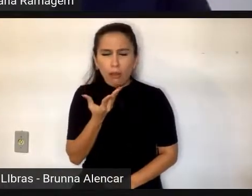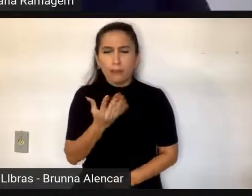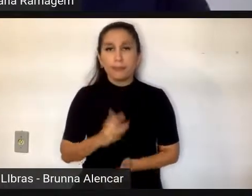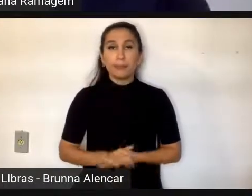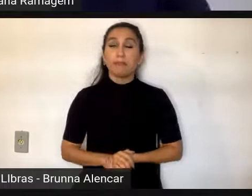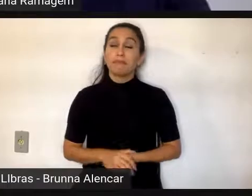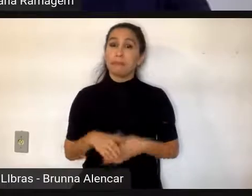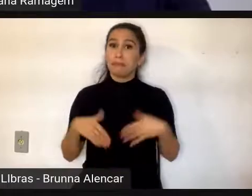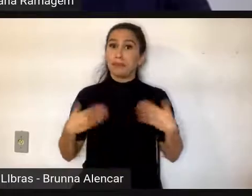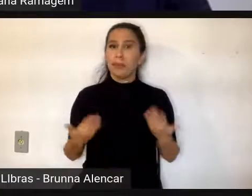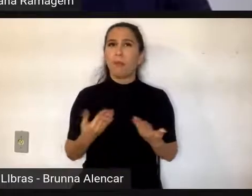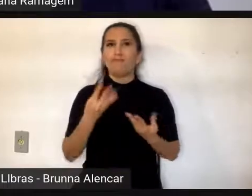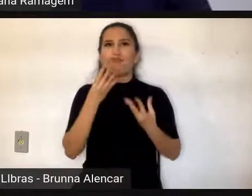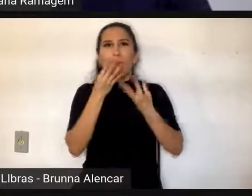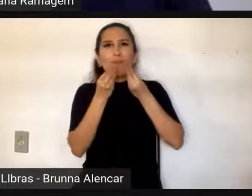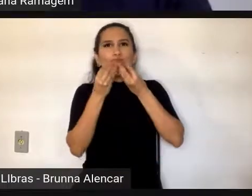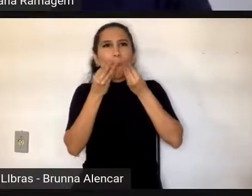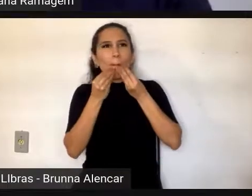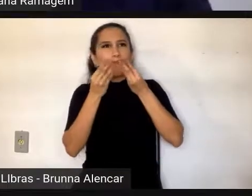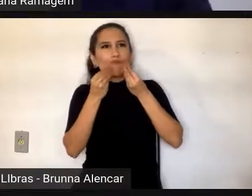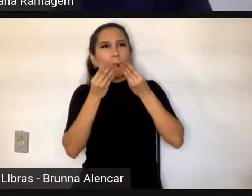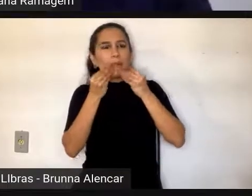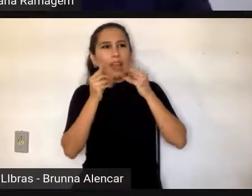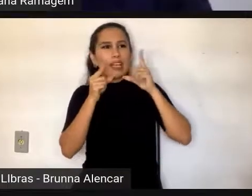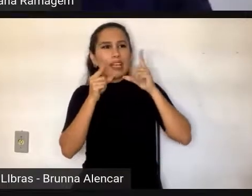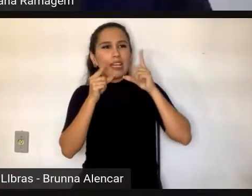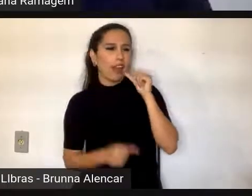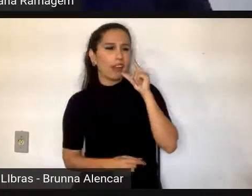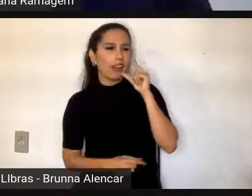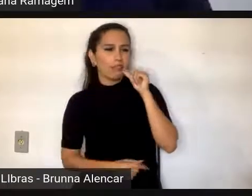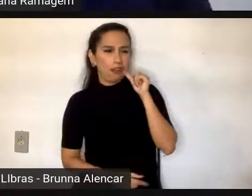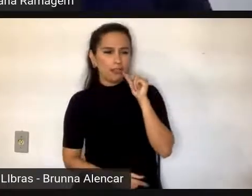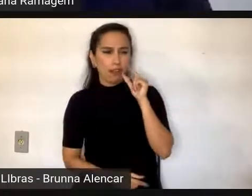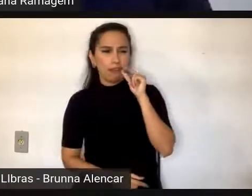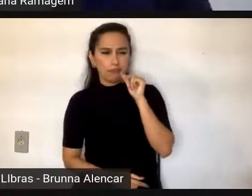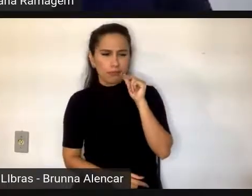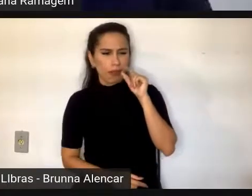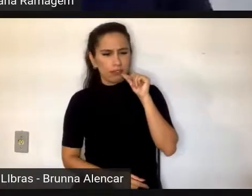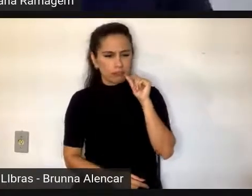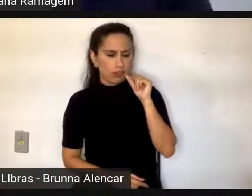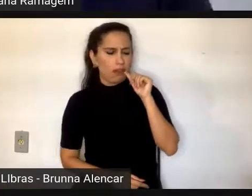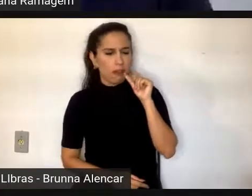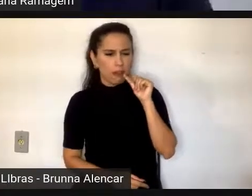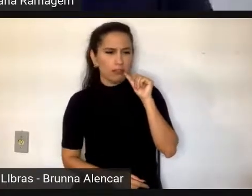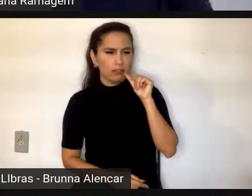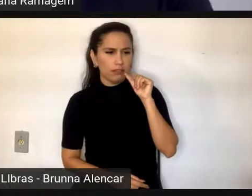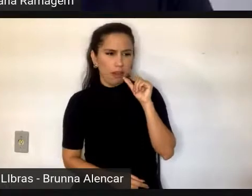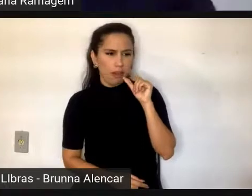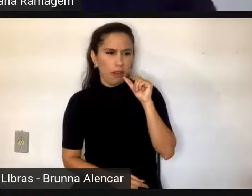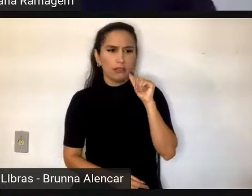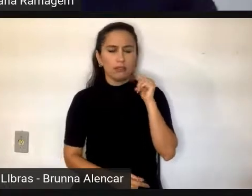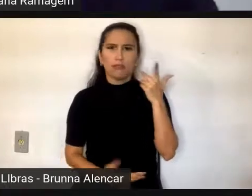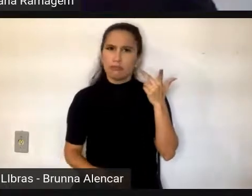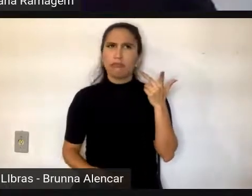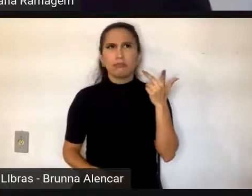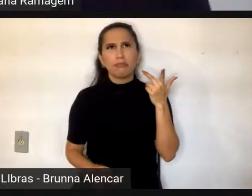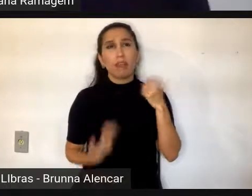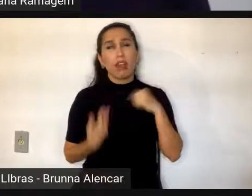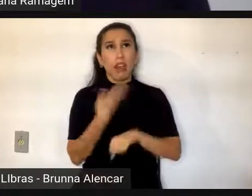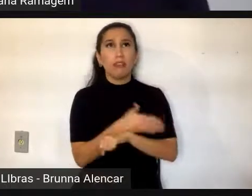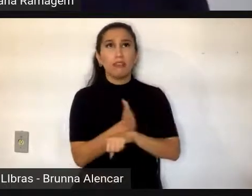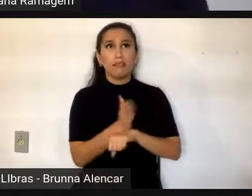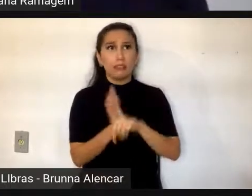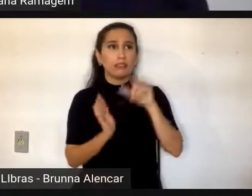ao chiclete? A gente ficar mastigando, teoricamente, poderia ter aquela sensação de